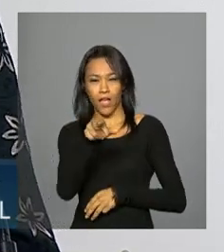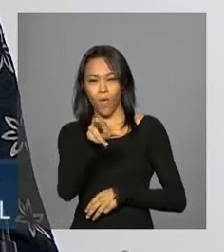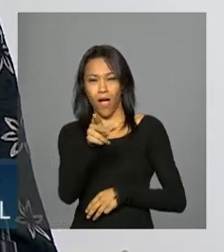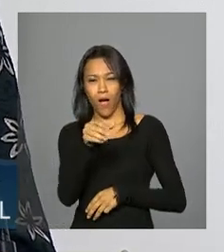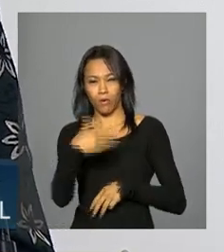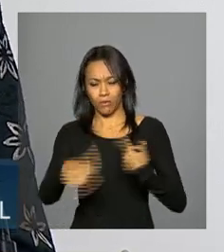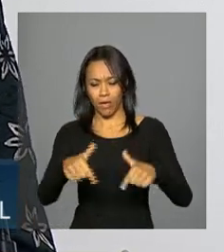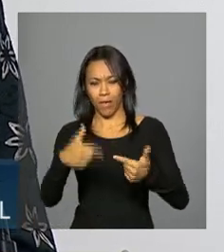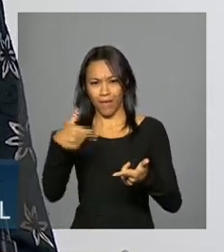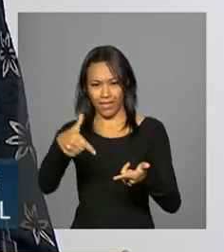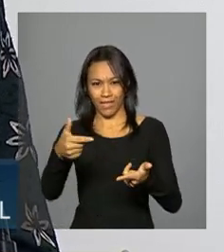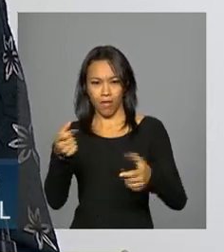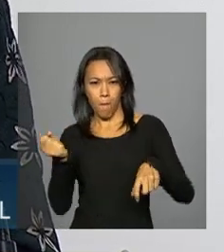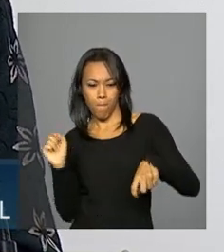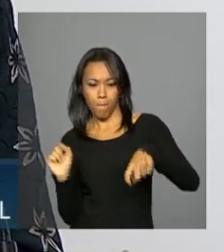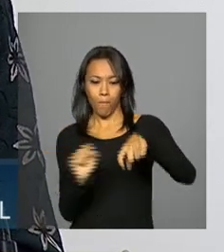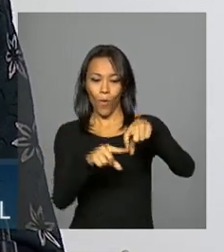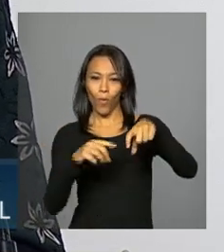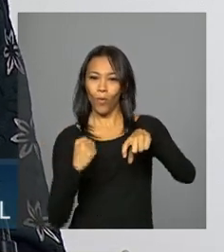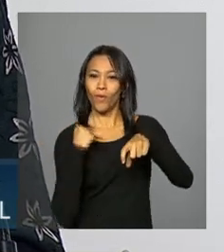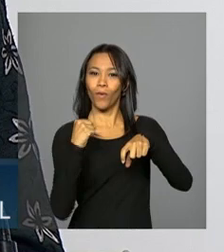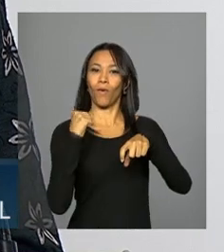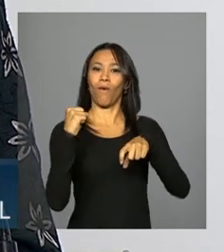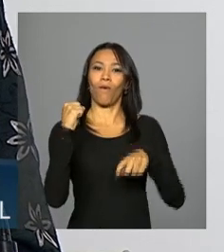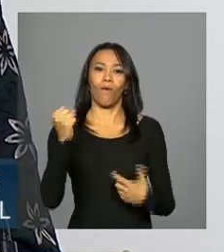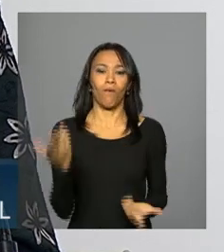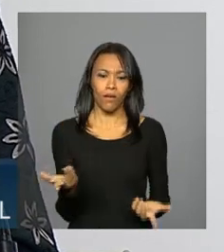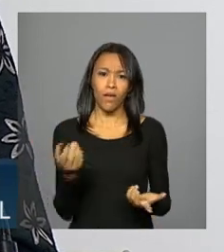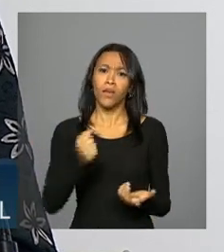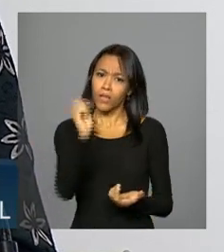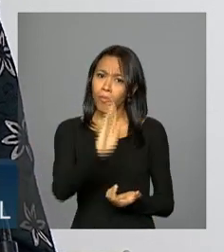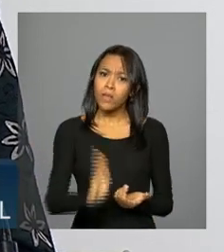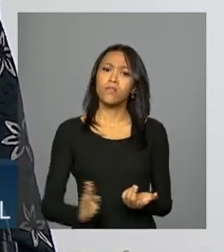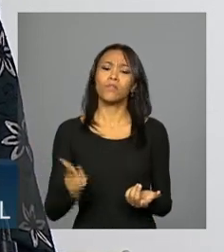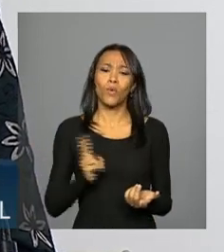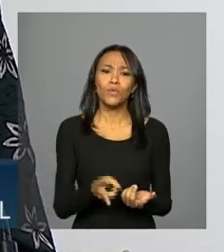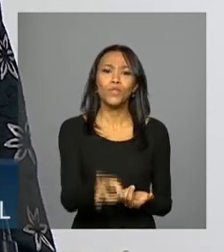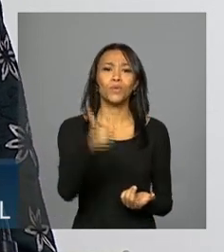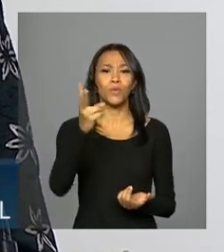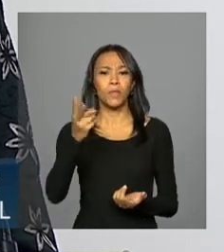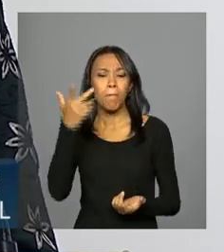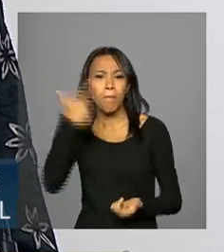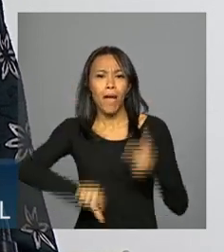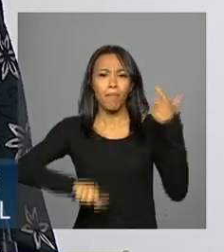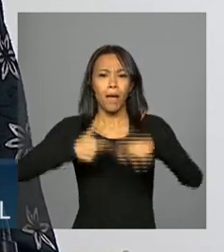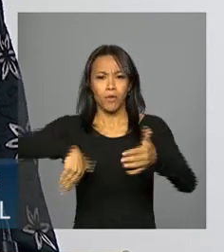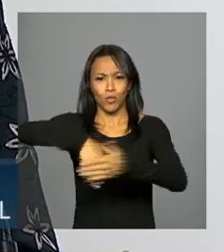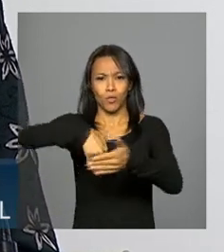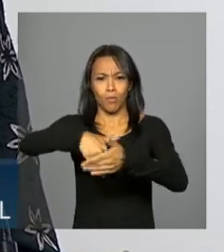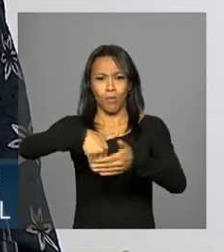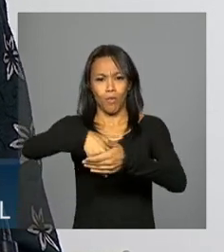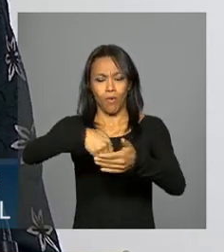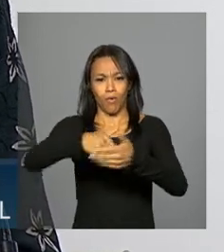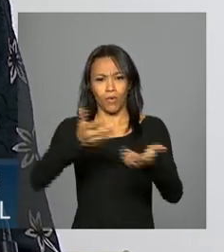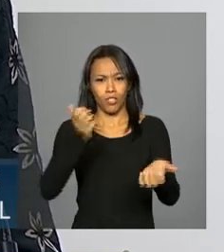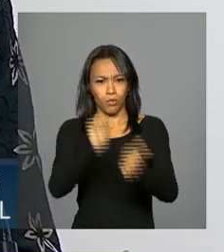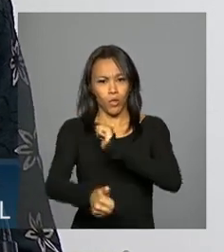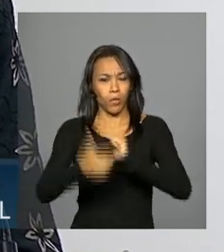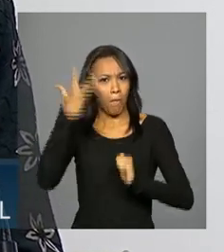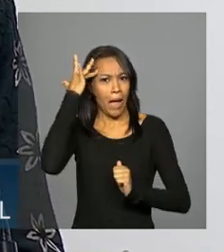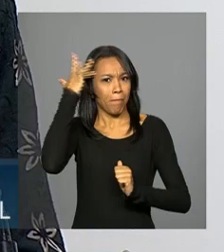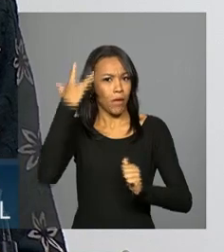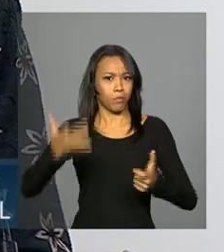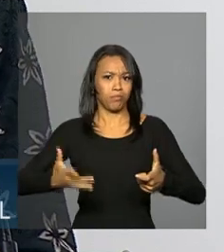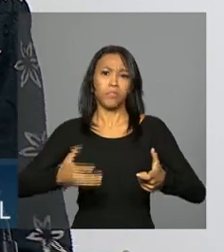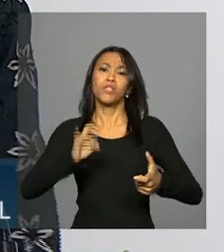para ajudar a fazer com que o Brasil volte a exportar o espetáculo e a arte de seu futebol e não